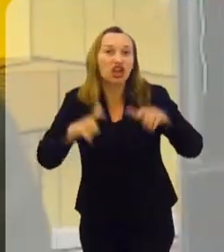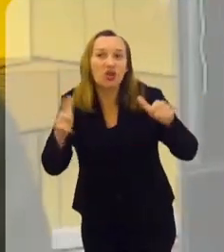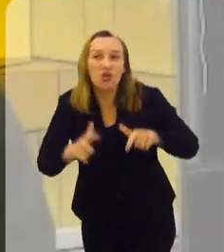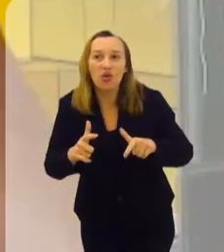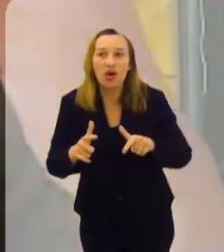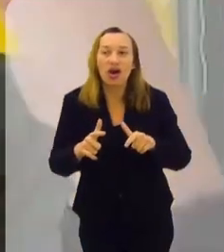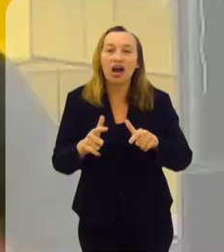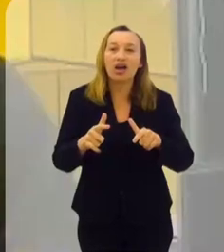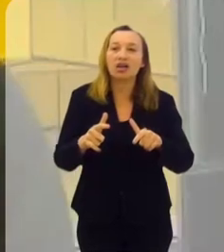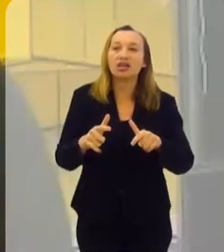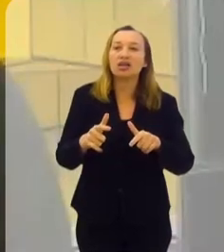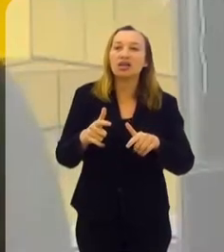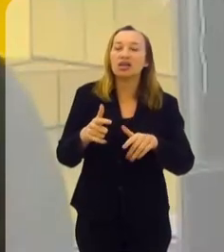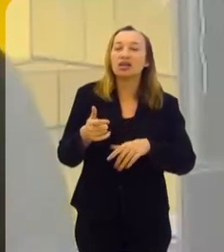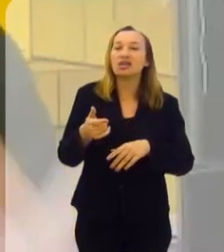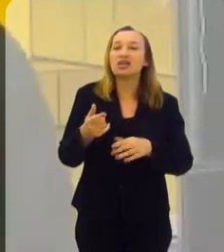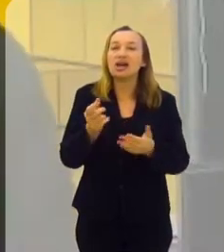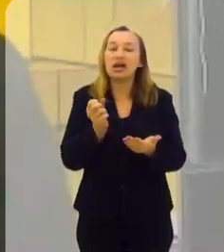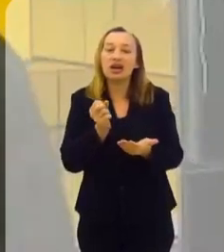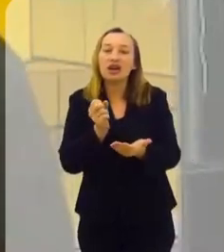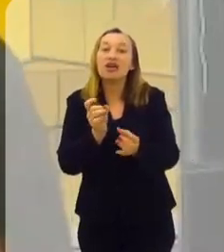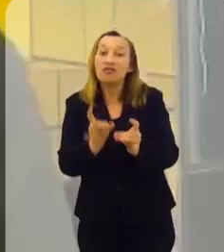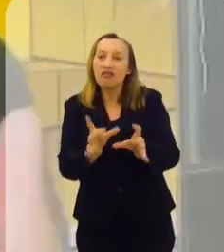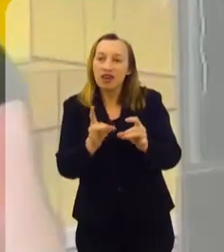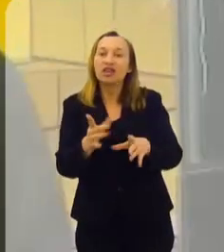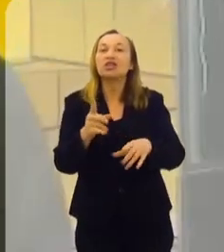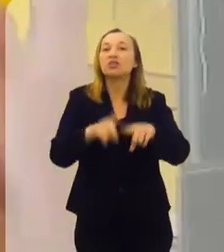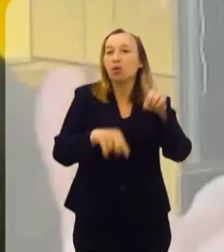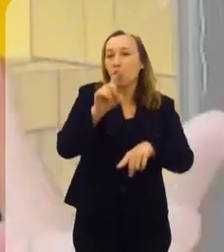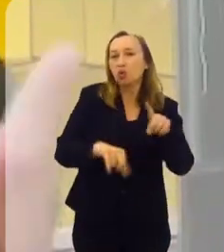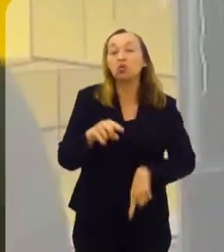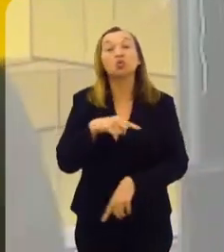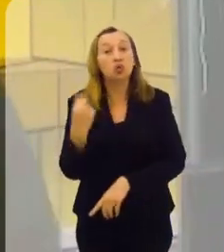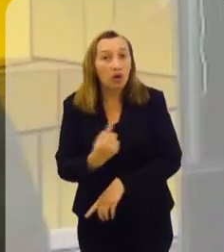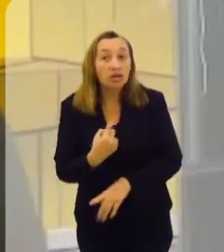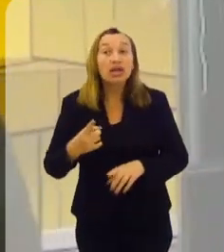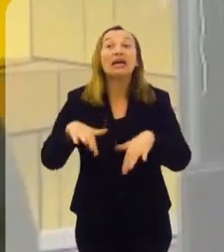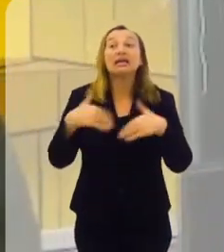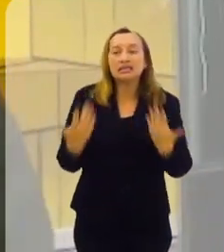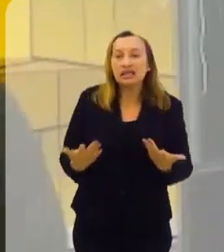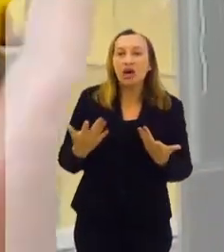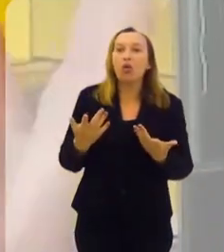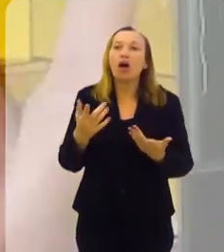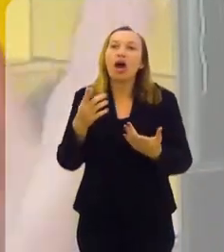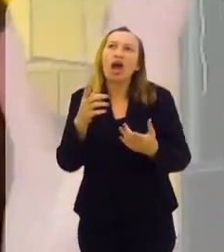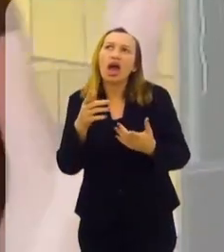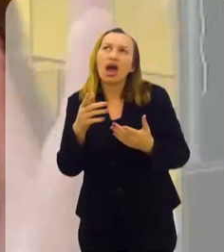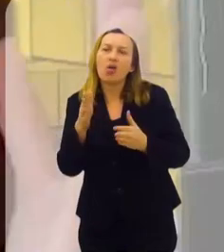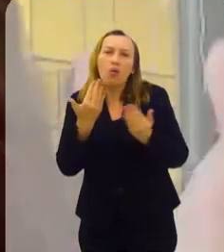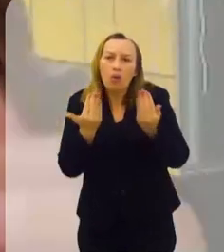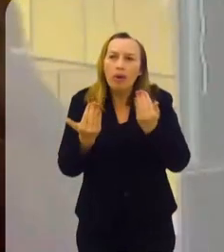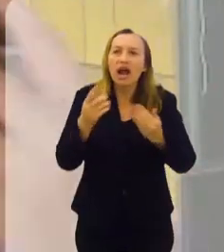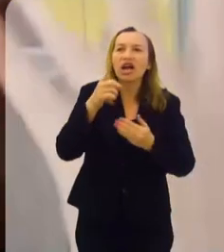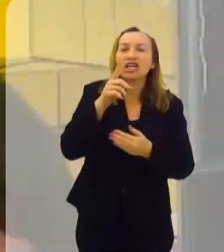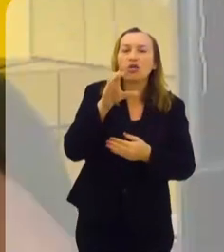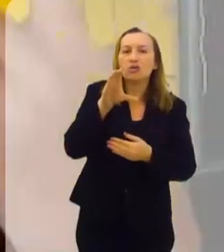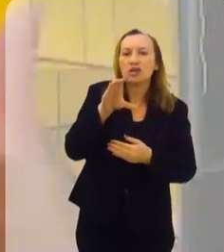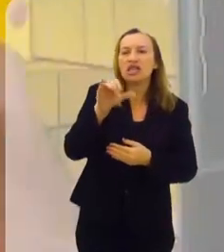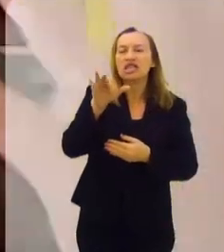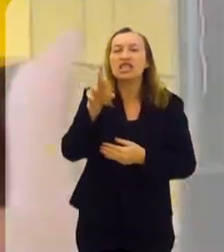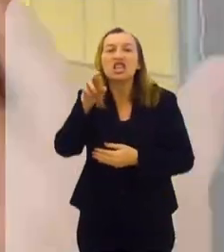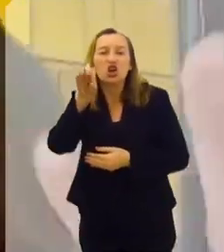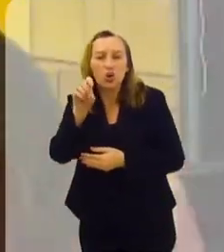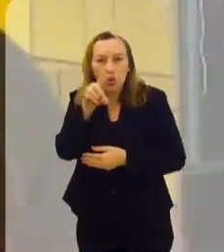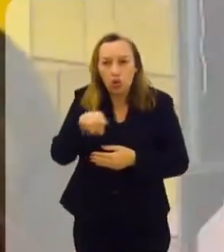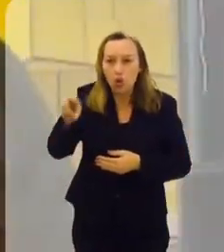turista naquele lugar, e isso gera consumo de produtos e serviços nossos, né? Então, assim, é um ciclo que, se